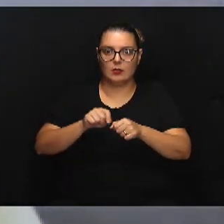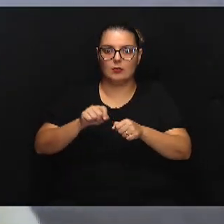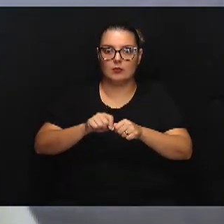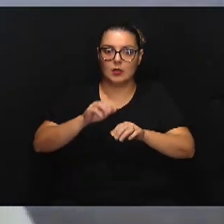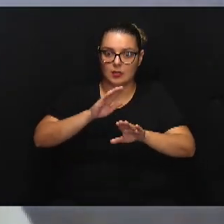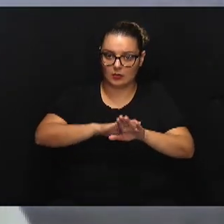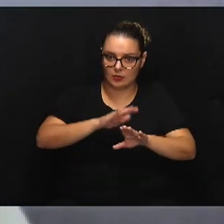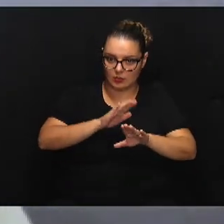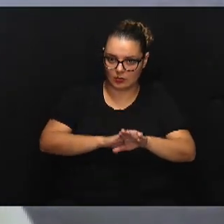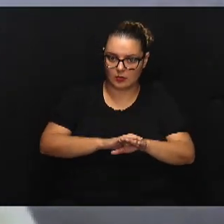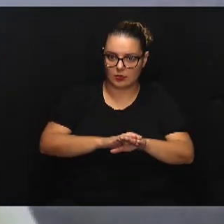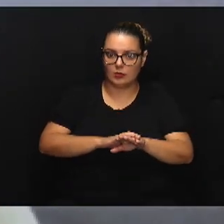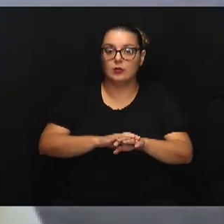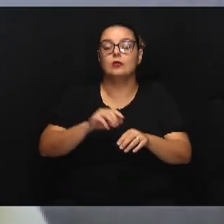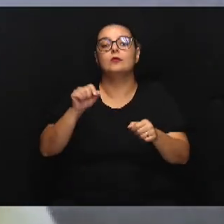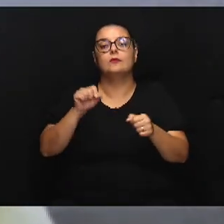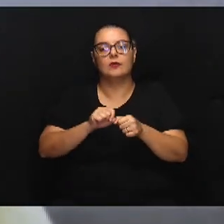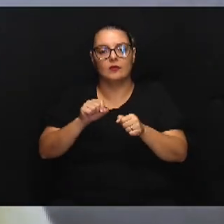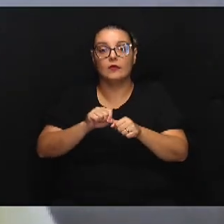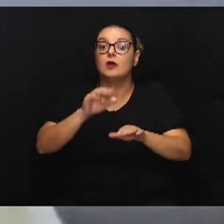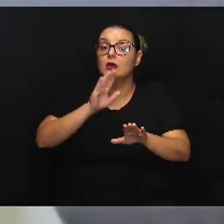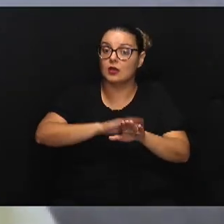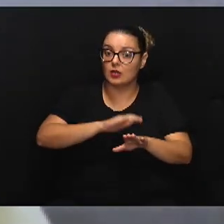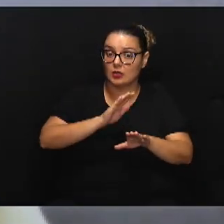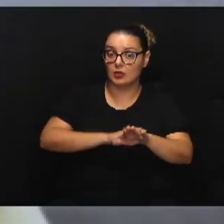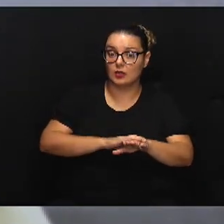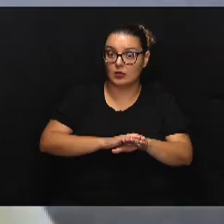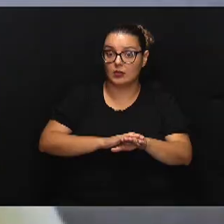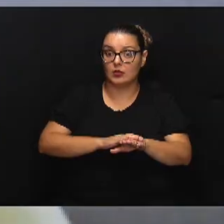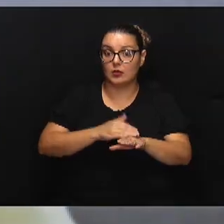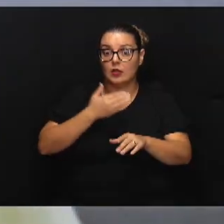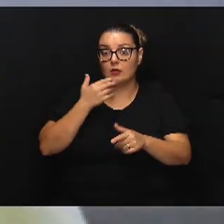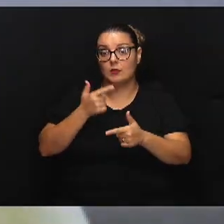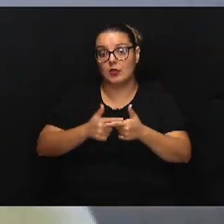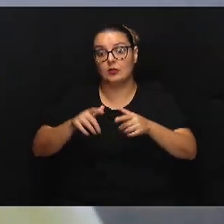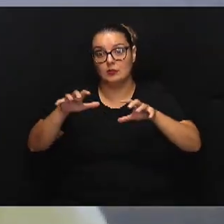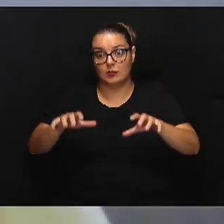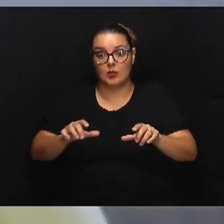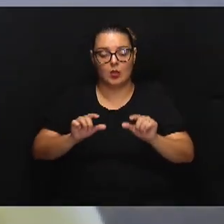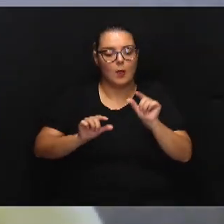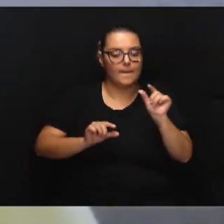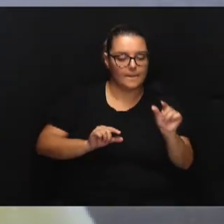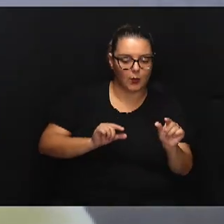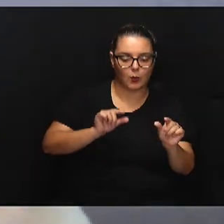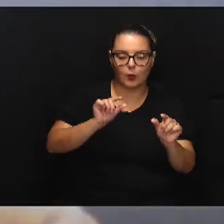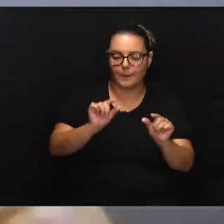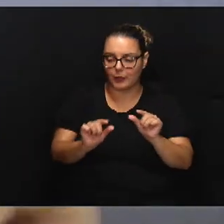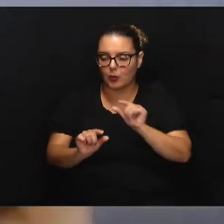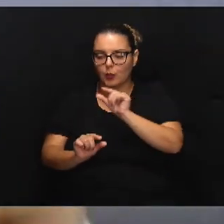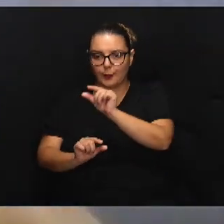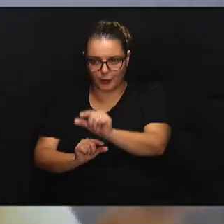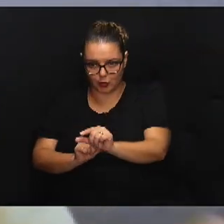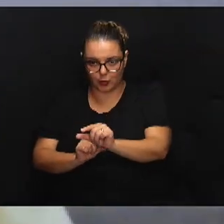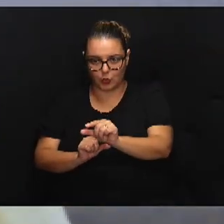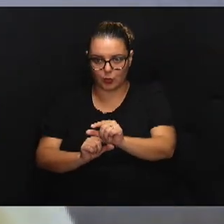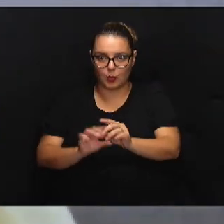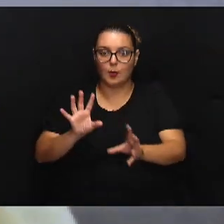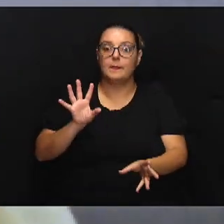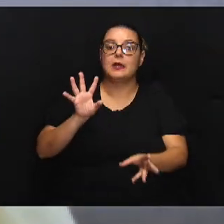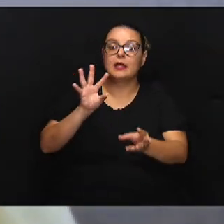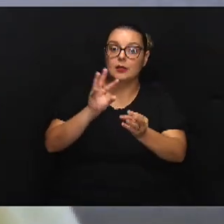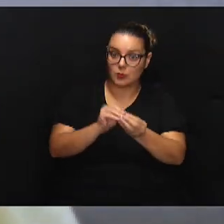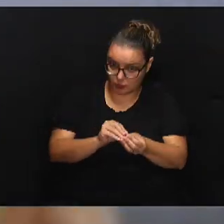atividade, eu vou fazer uma atividade, é melhor dividir essa atividade em pedaços curtos para que ele